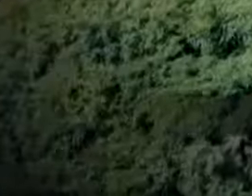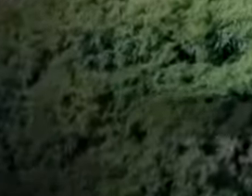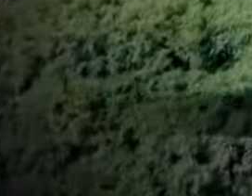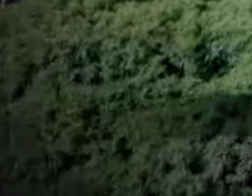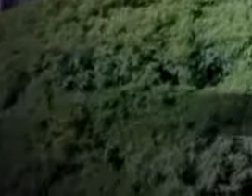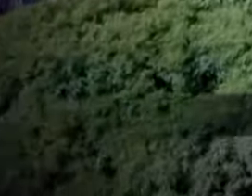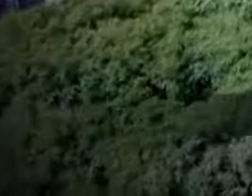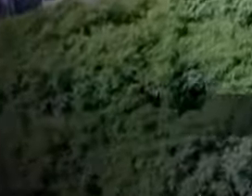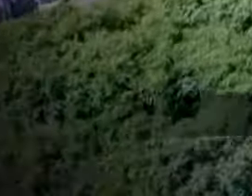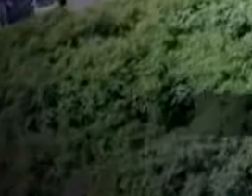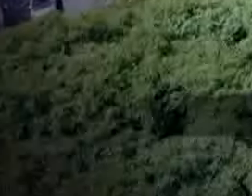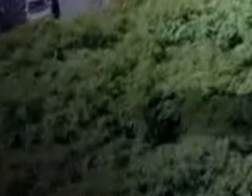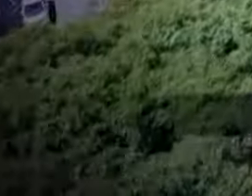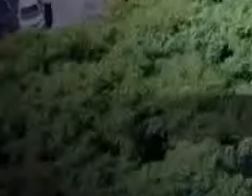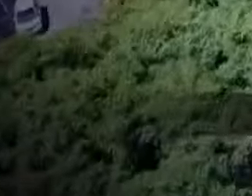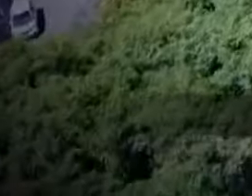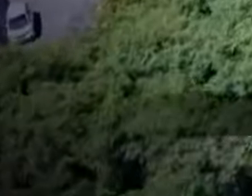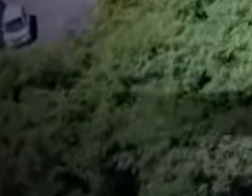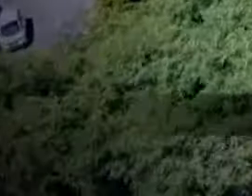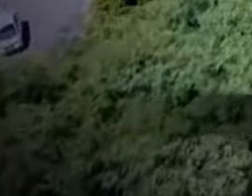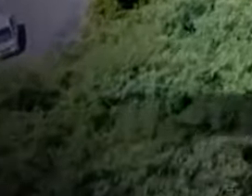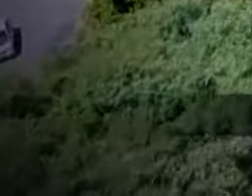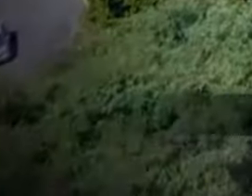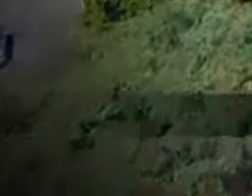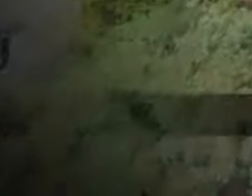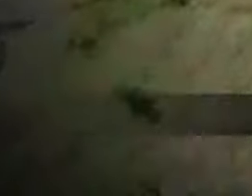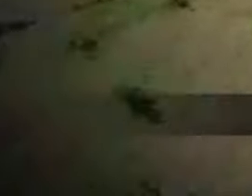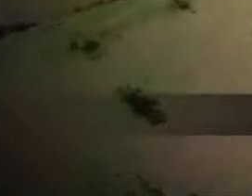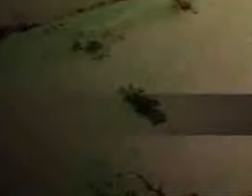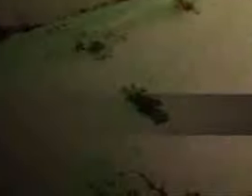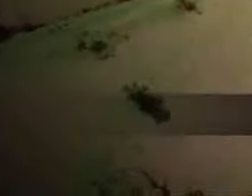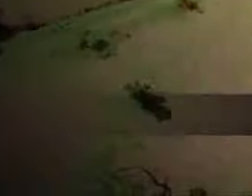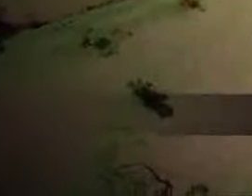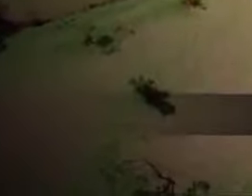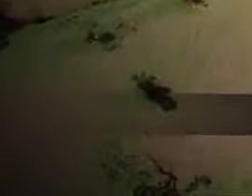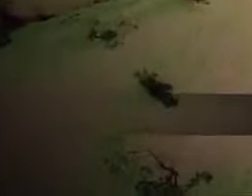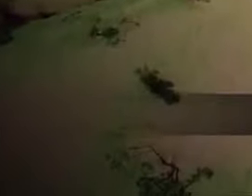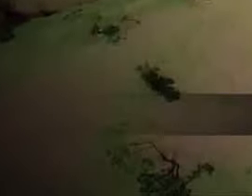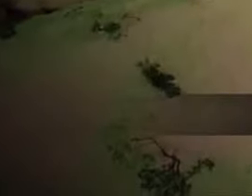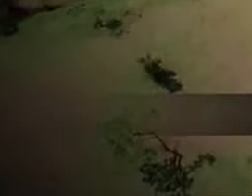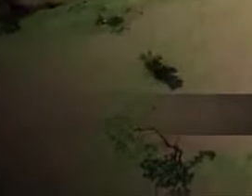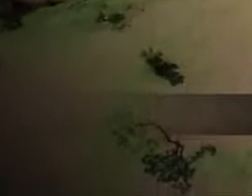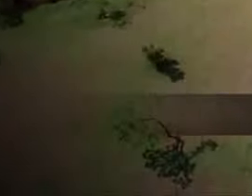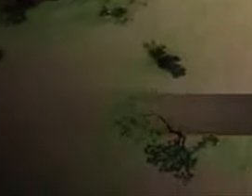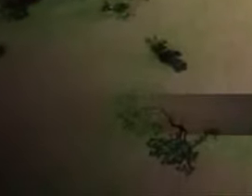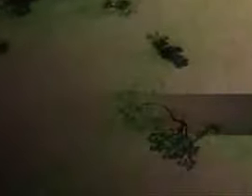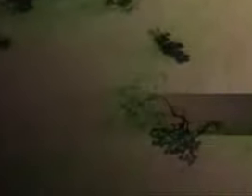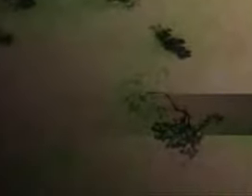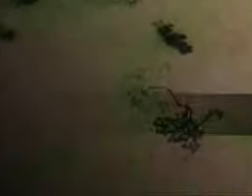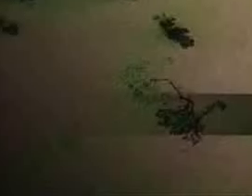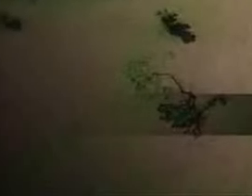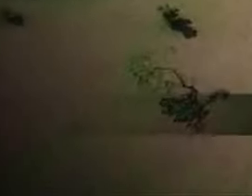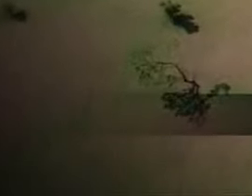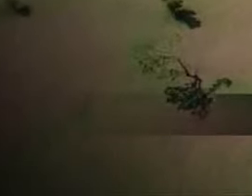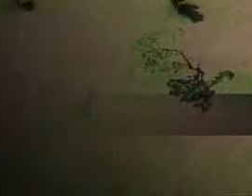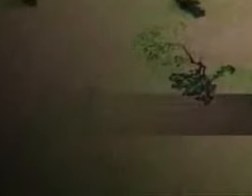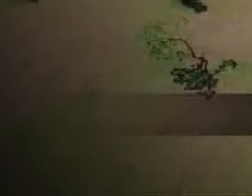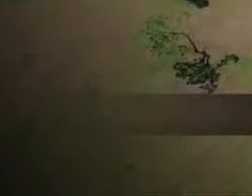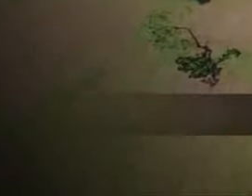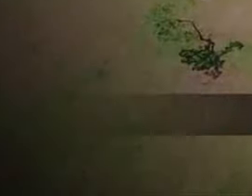Patria am toa salve salve Brasil de amor eterno seja símbolo